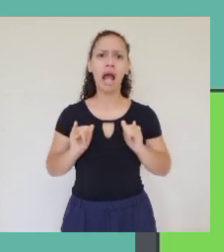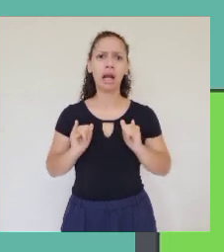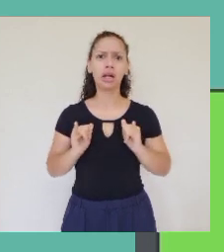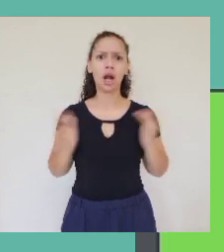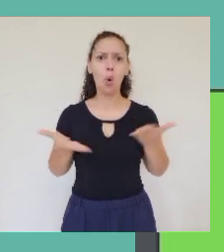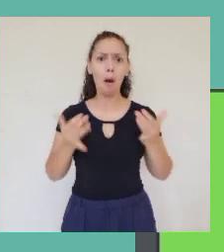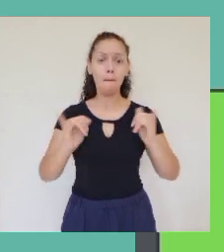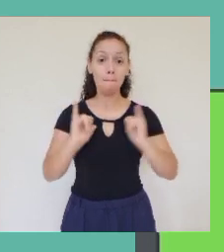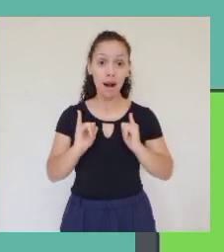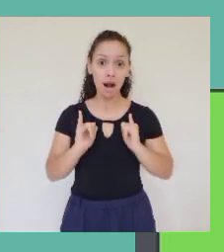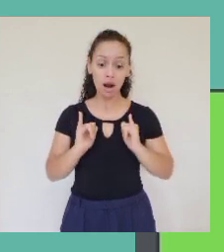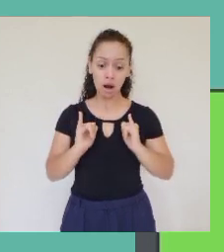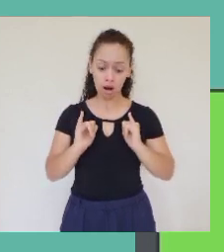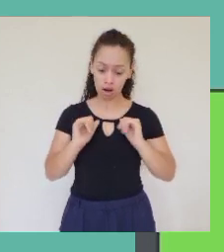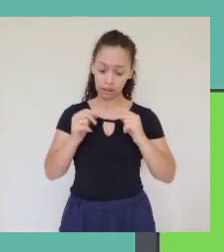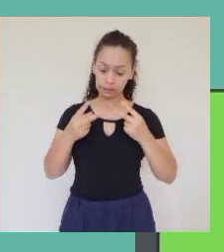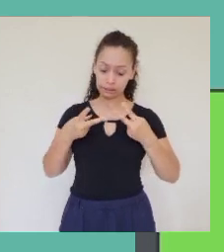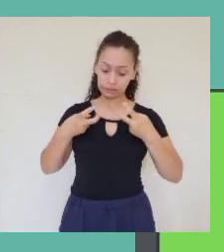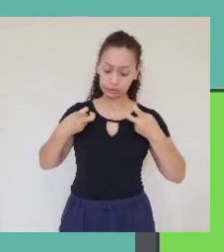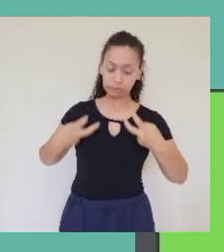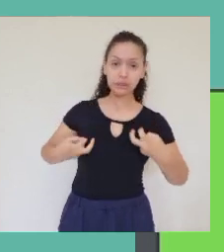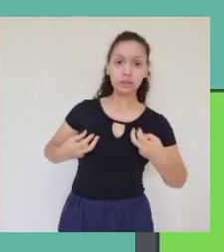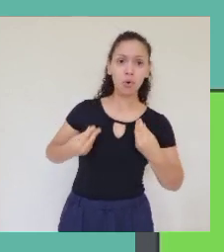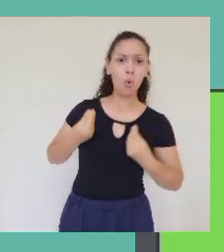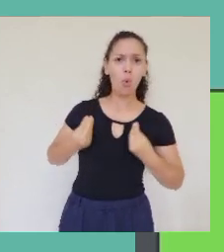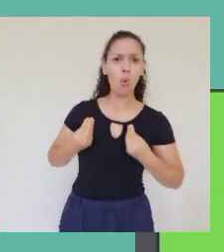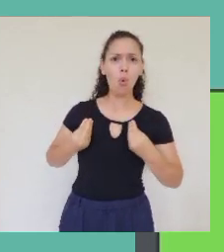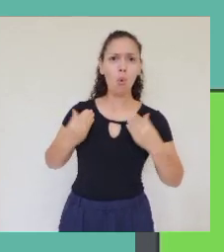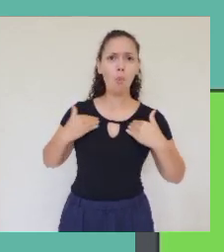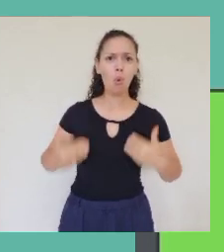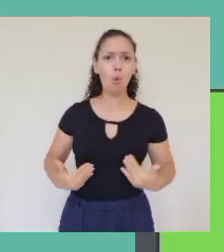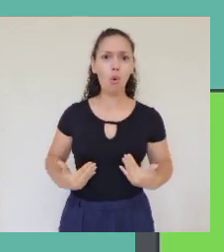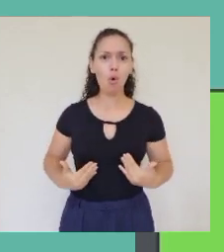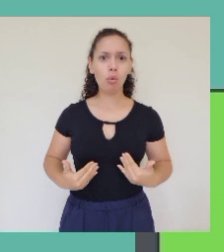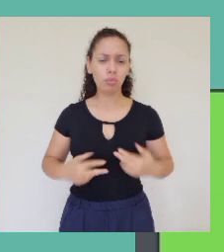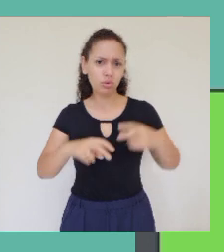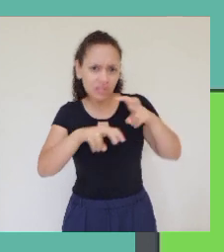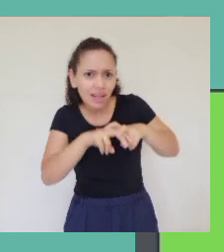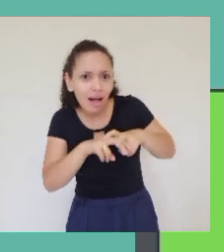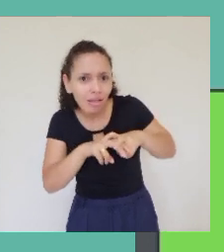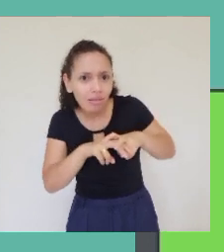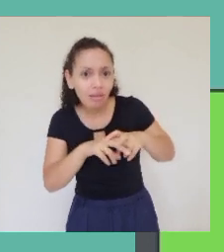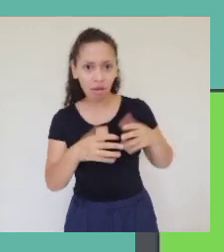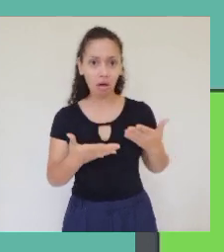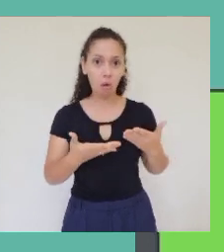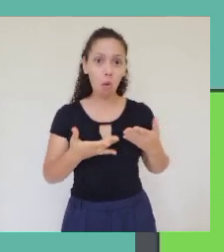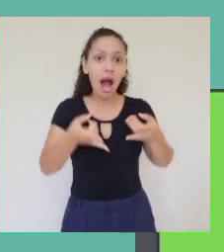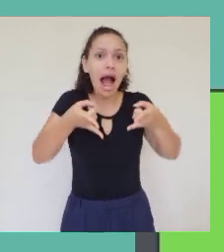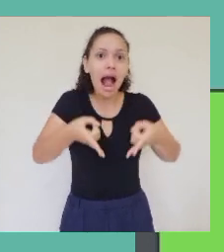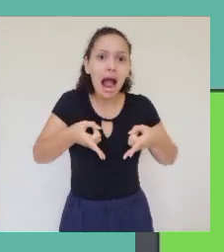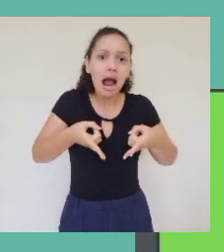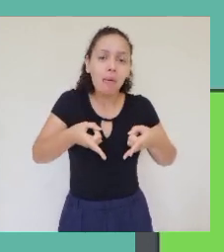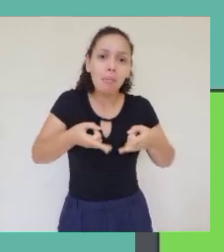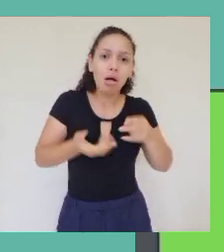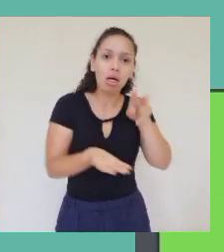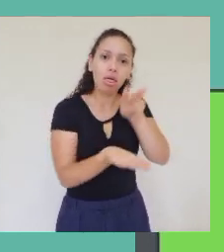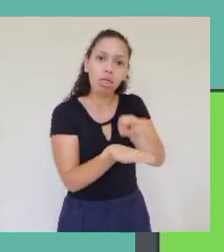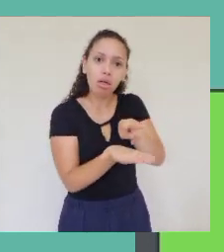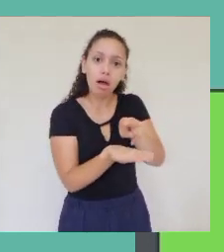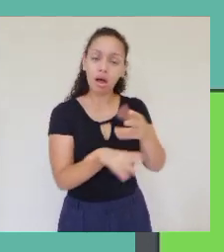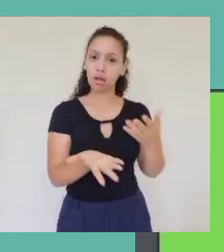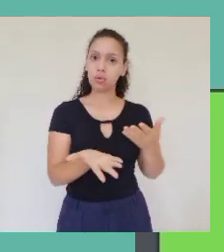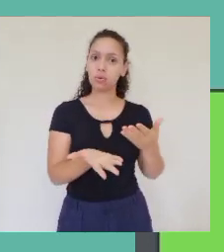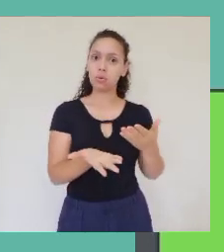uma análise de como está a sua postura agora. Está sentado numa cadeira, está deitado na cama, está com os pés no